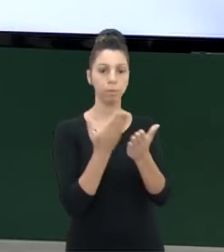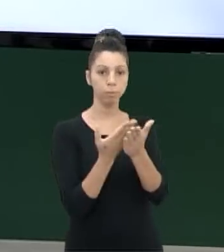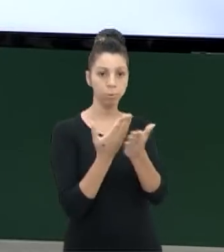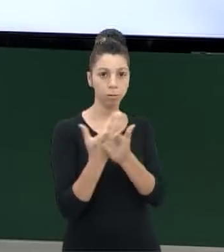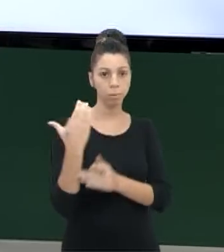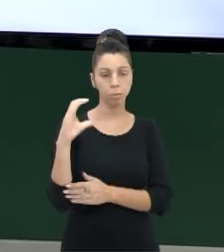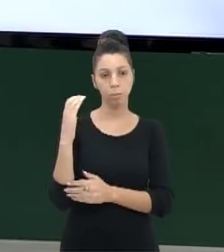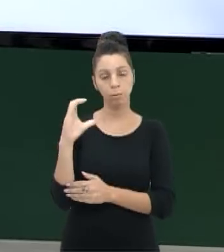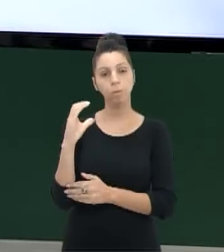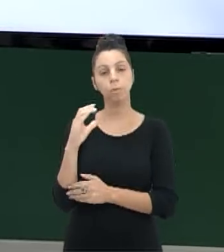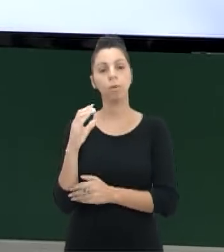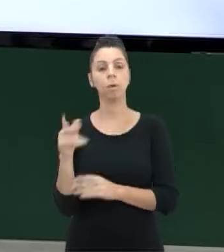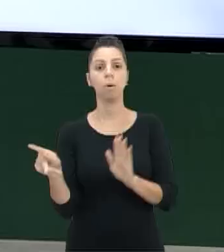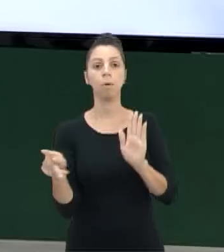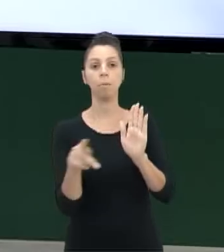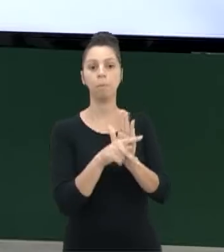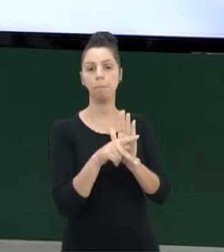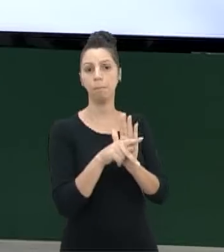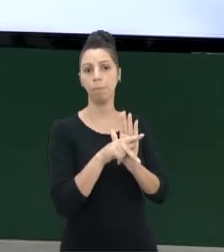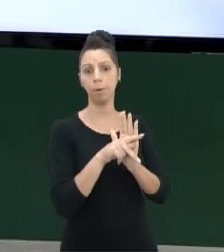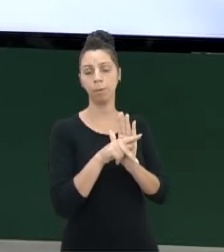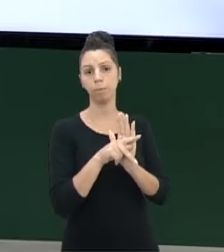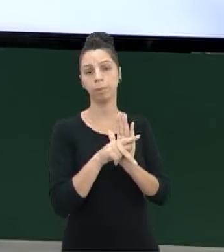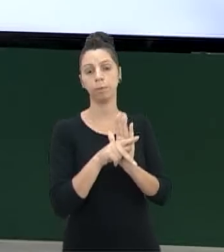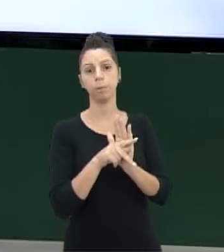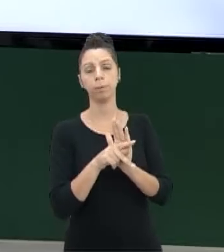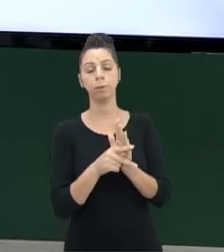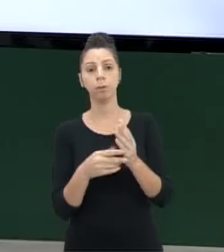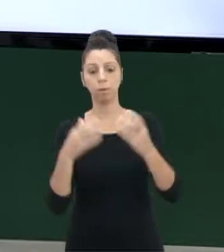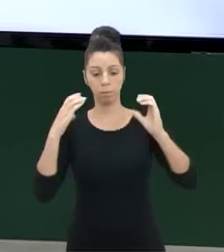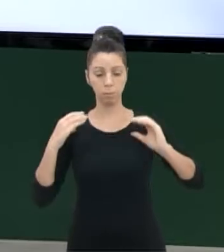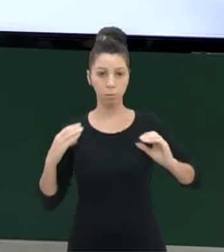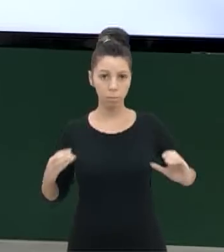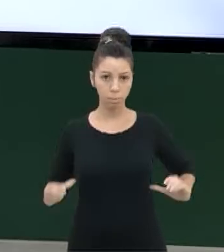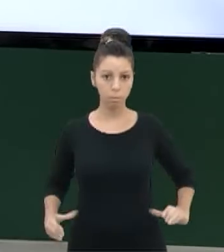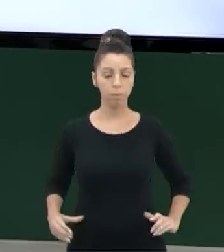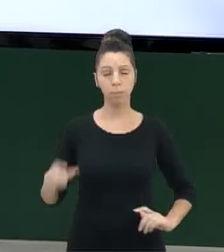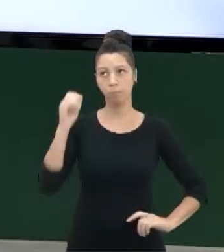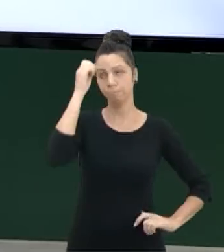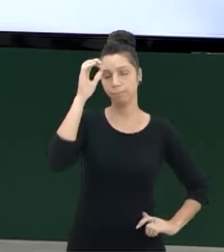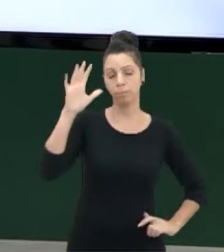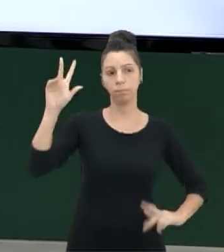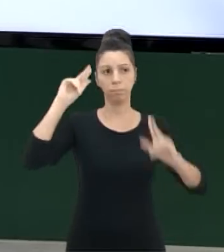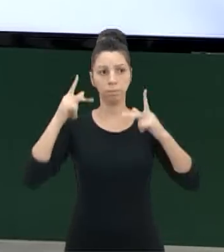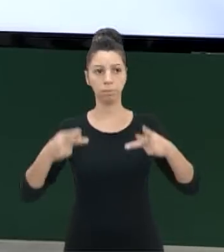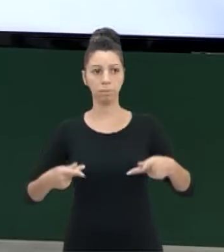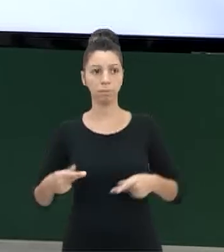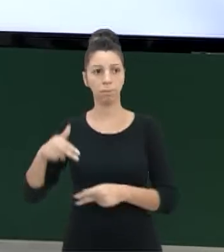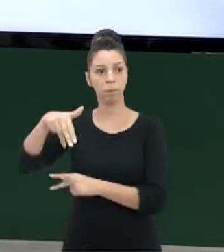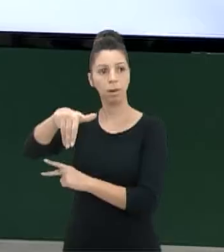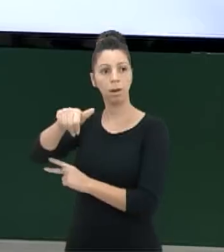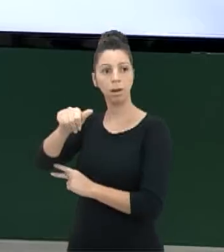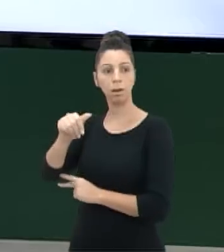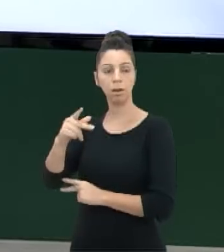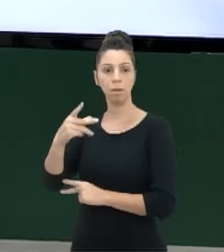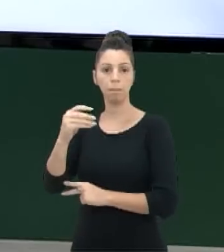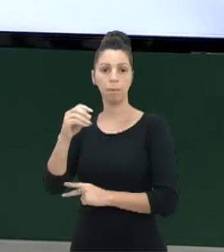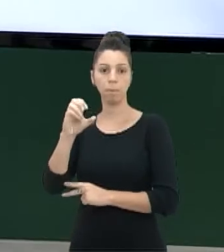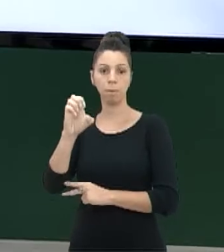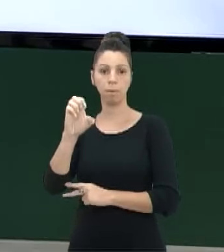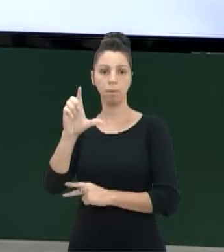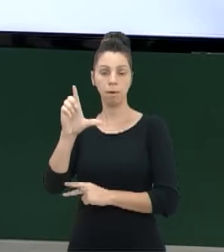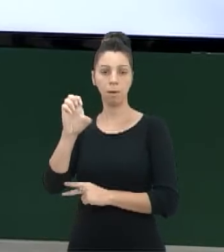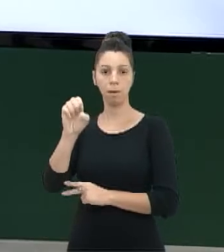de neurolinguística, um estudioso de comportamento humano, de pensamento, que é o Napoleon Hill,